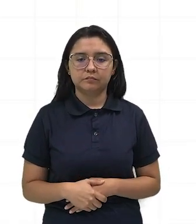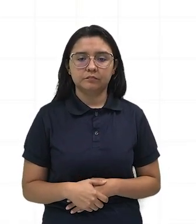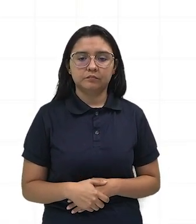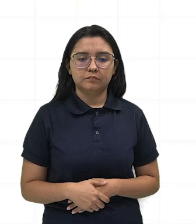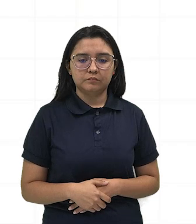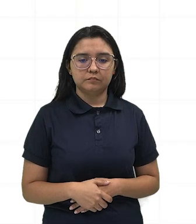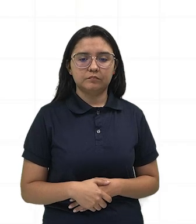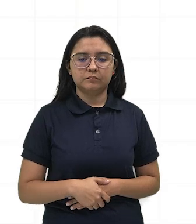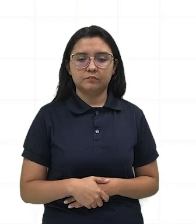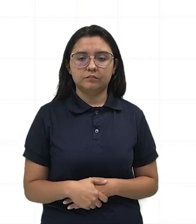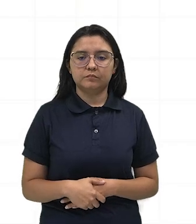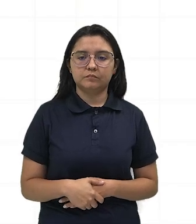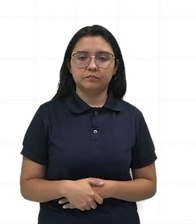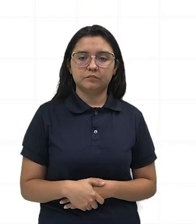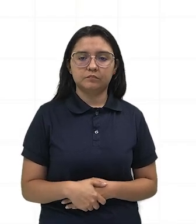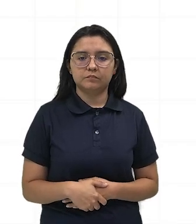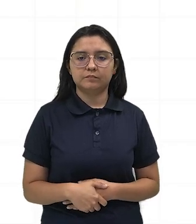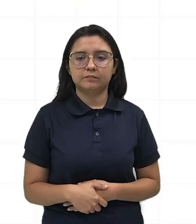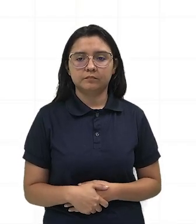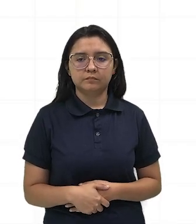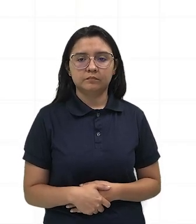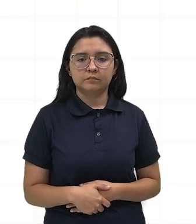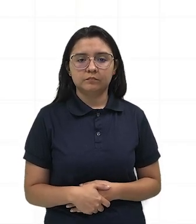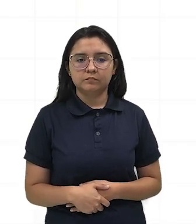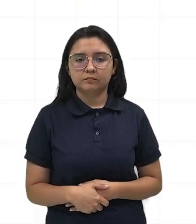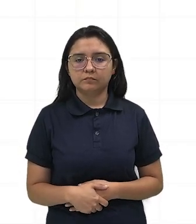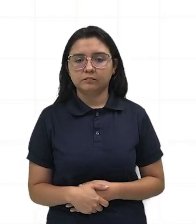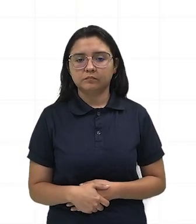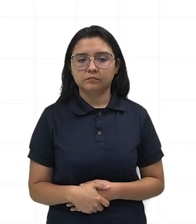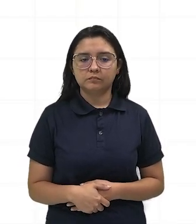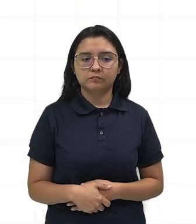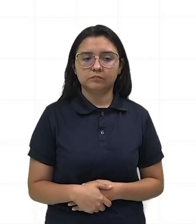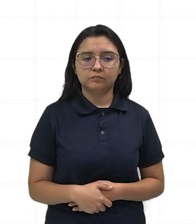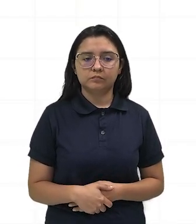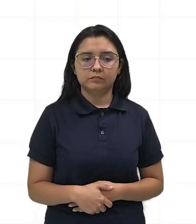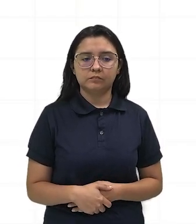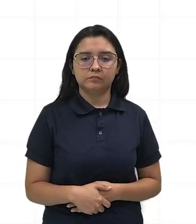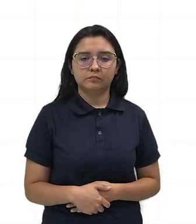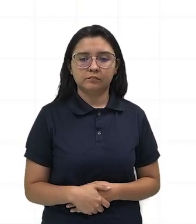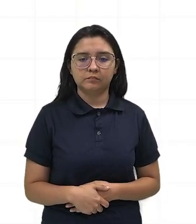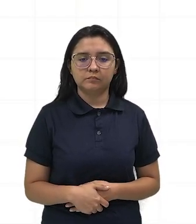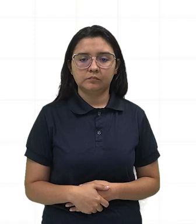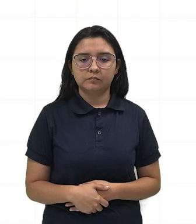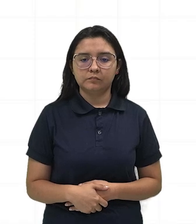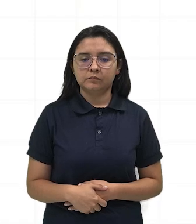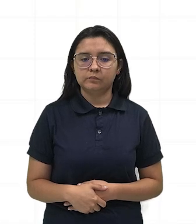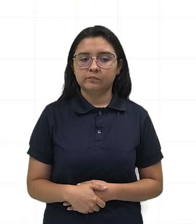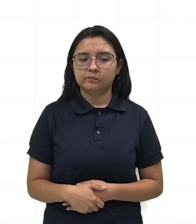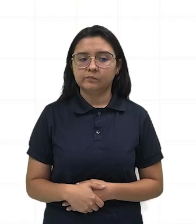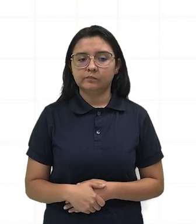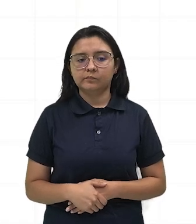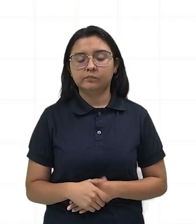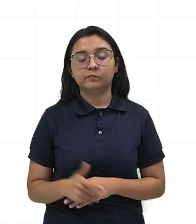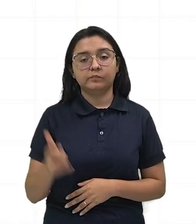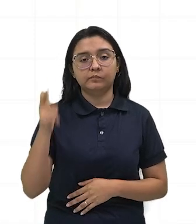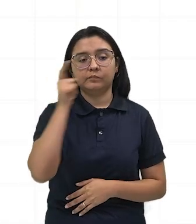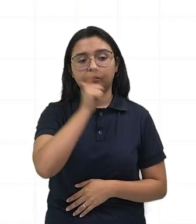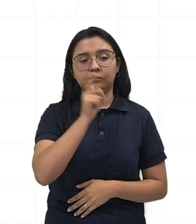aqui, né? Ó. Então a gente consegue visualizar aqui,